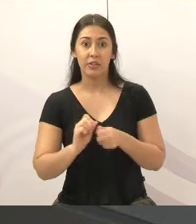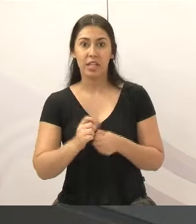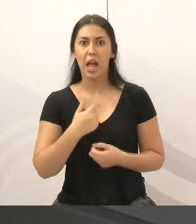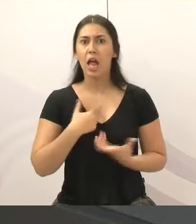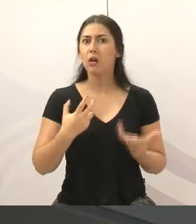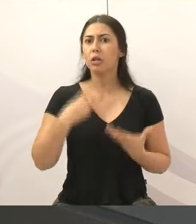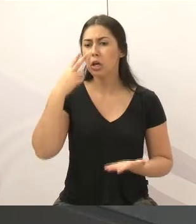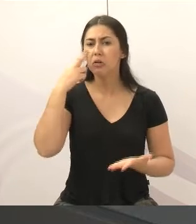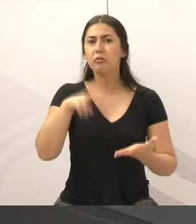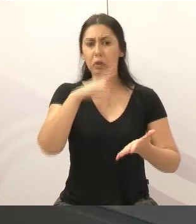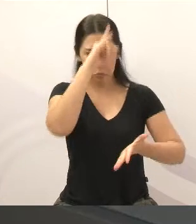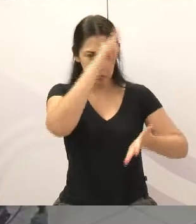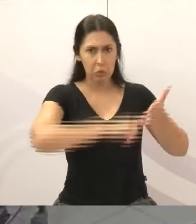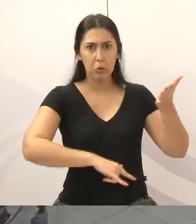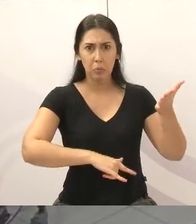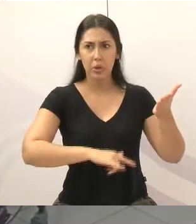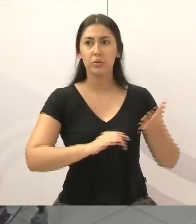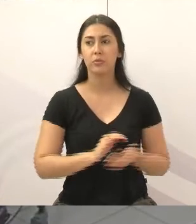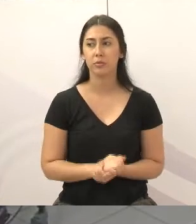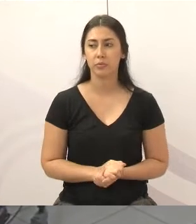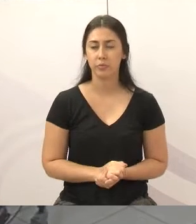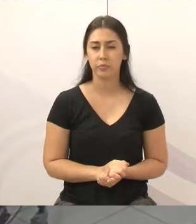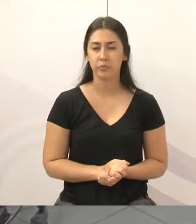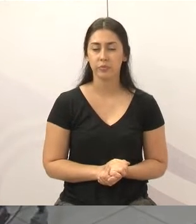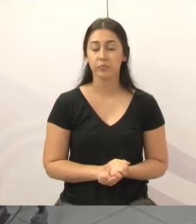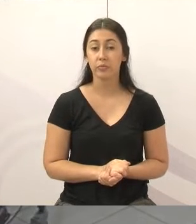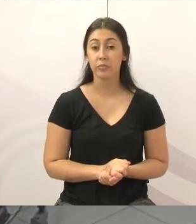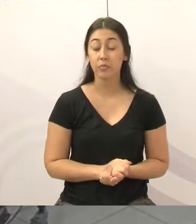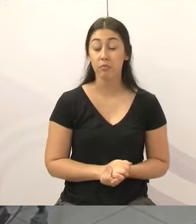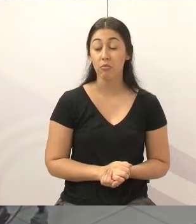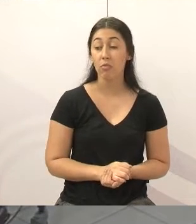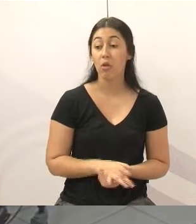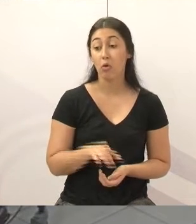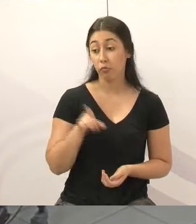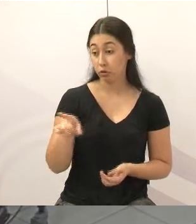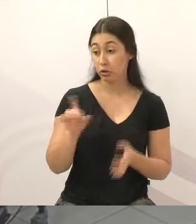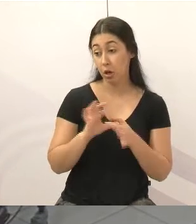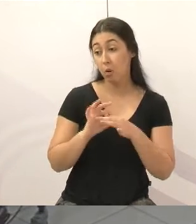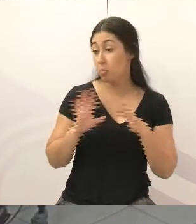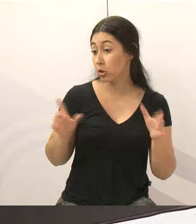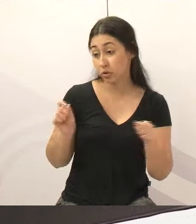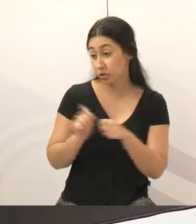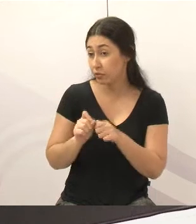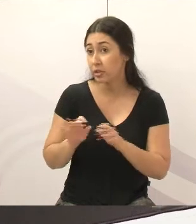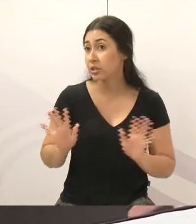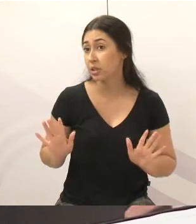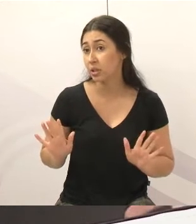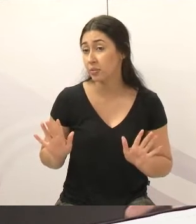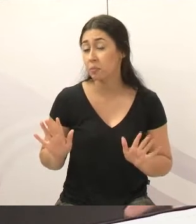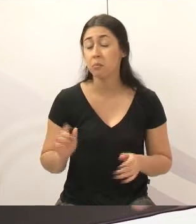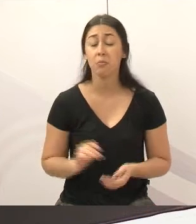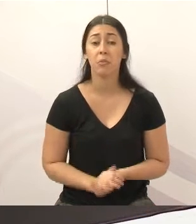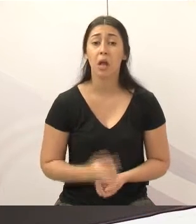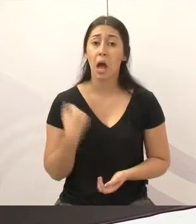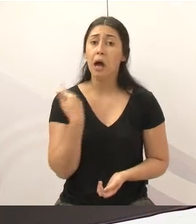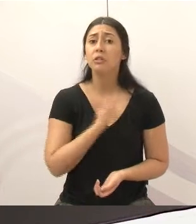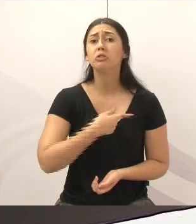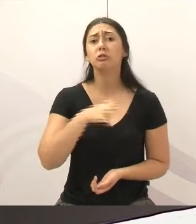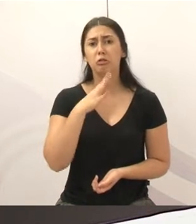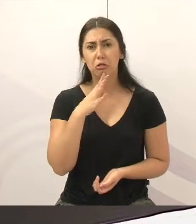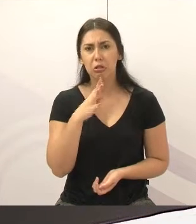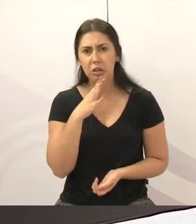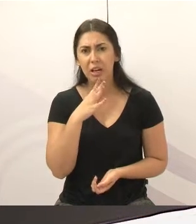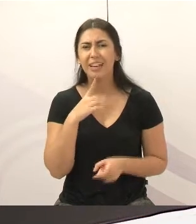documento. Essa indicação, Fernando, eu acho que você pode fazer. Na verdade, a gente conhece e a gente